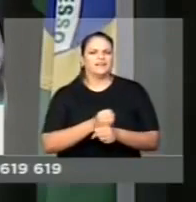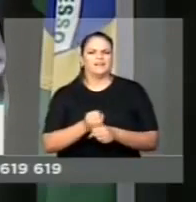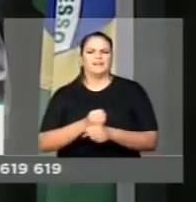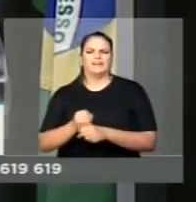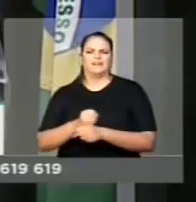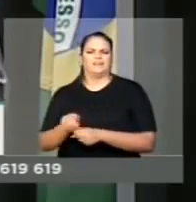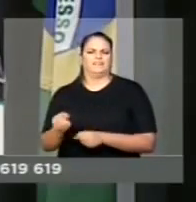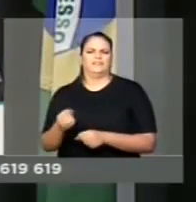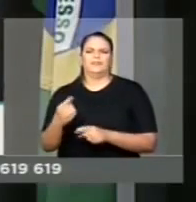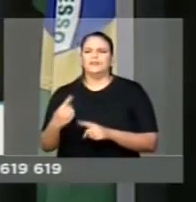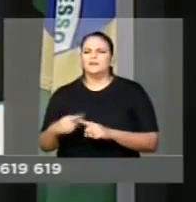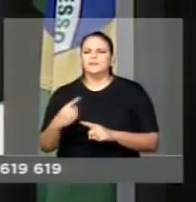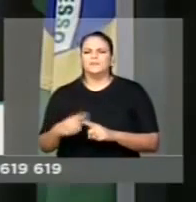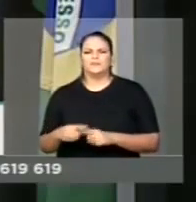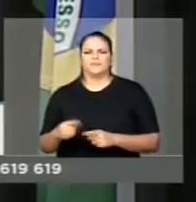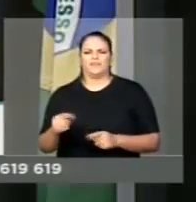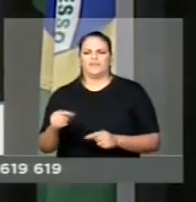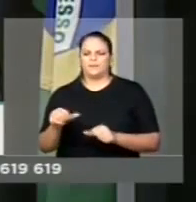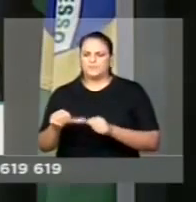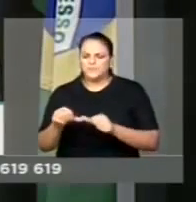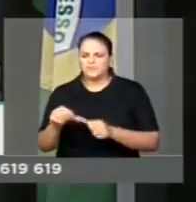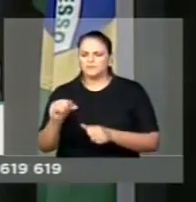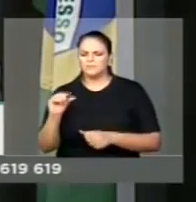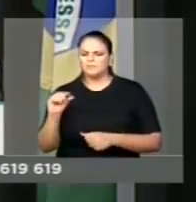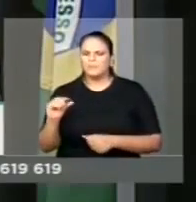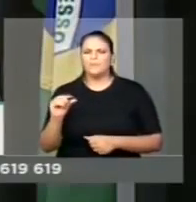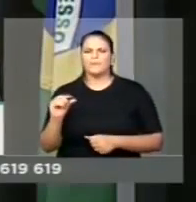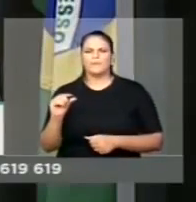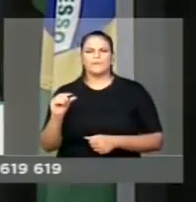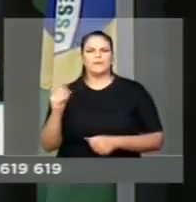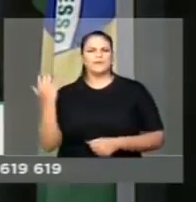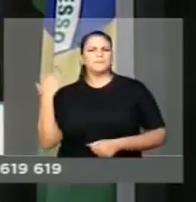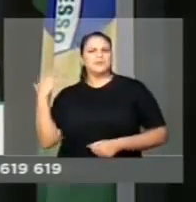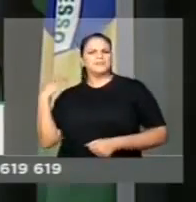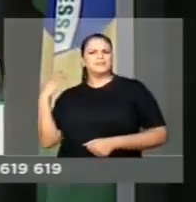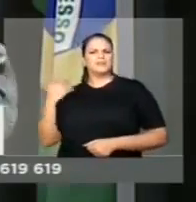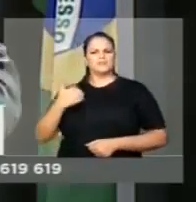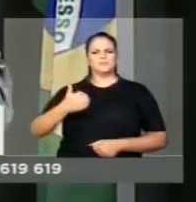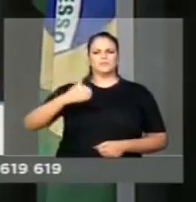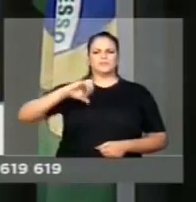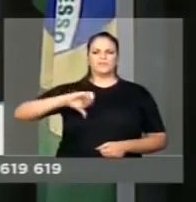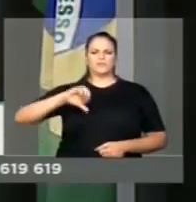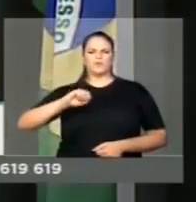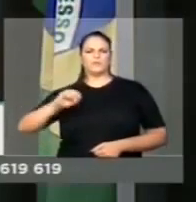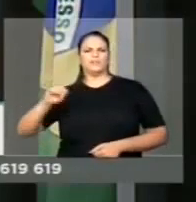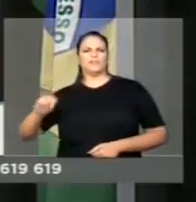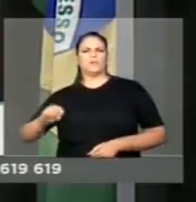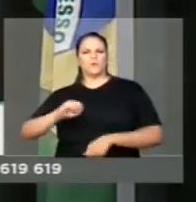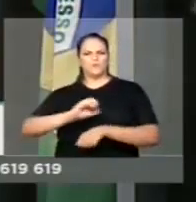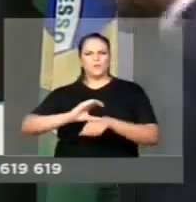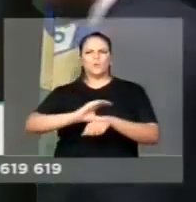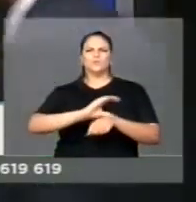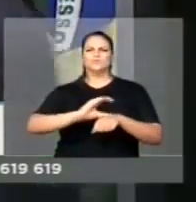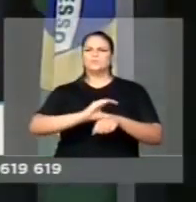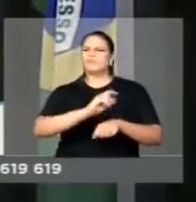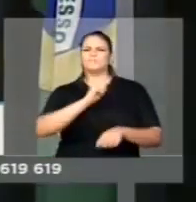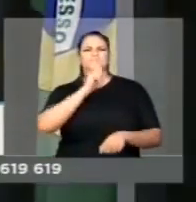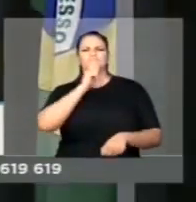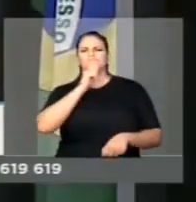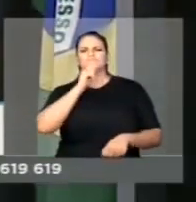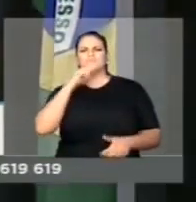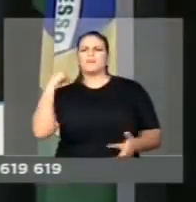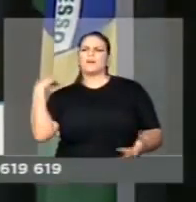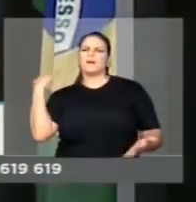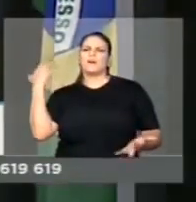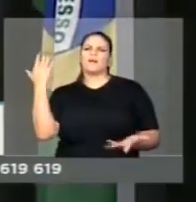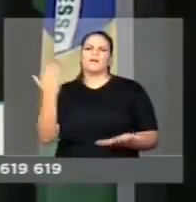fatiadas, vem desde lá de trás, da Constituinte de 88, que não nos encontramos com o